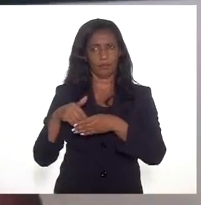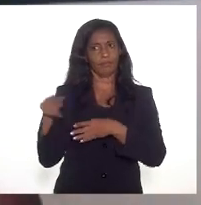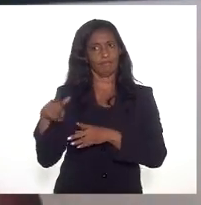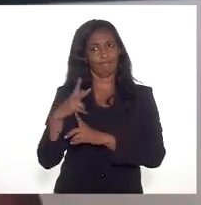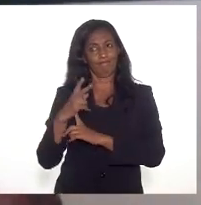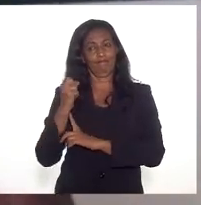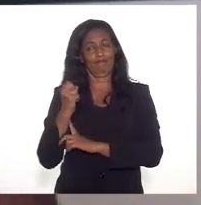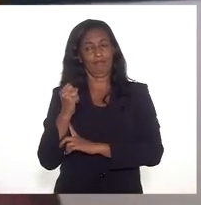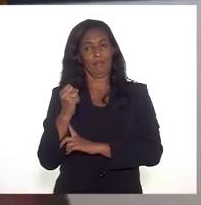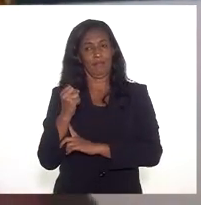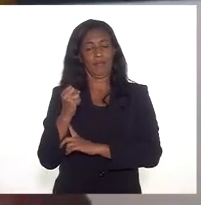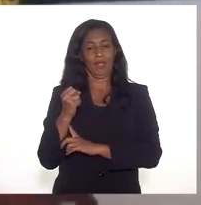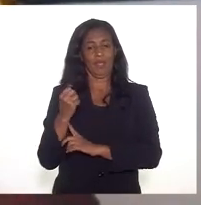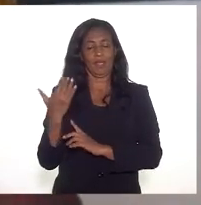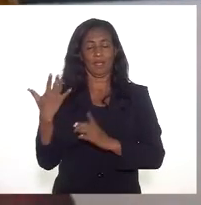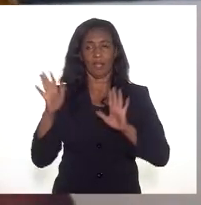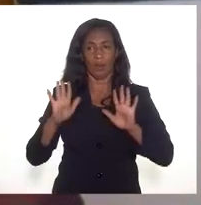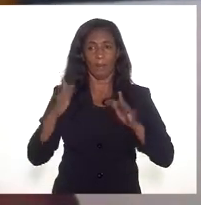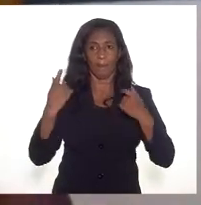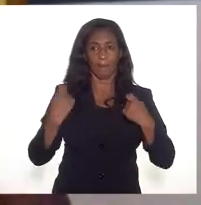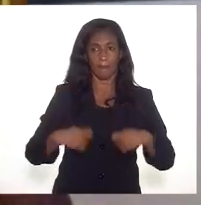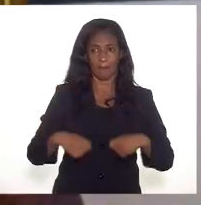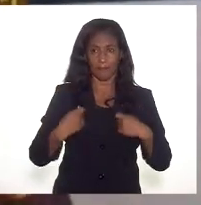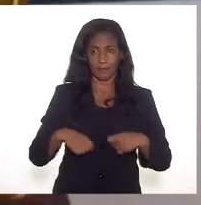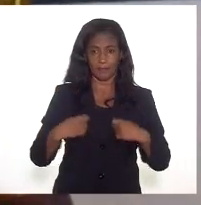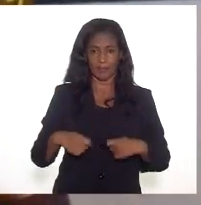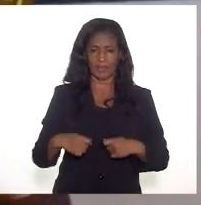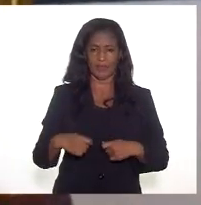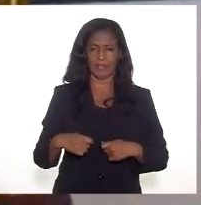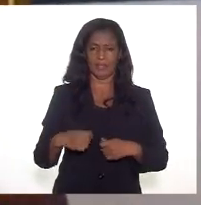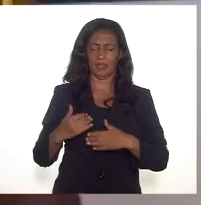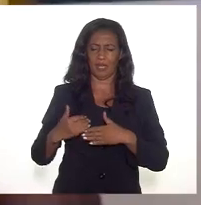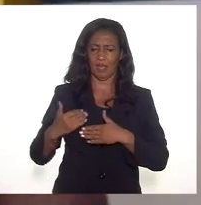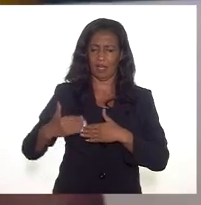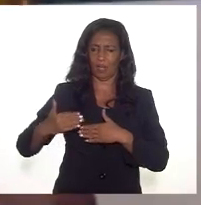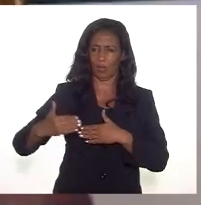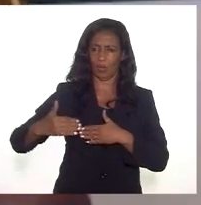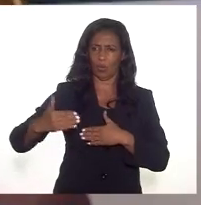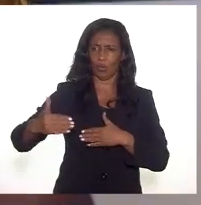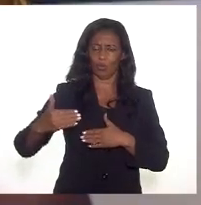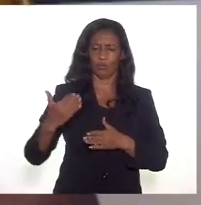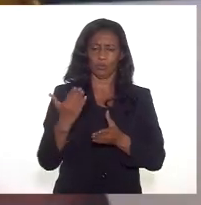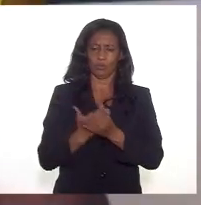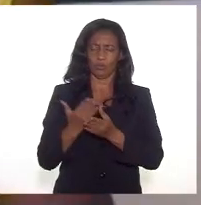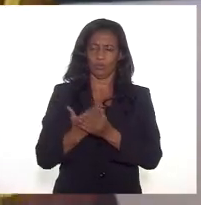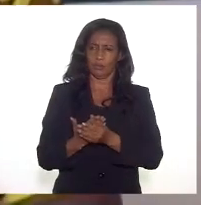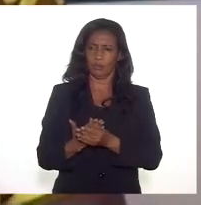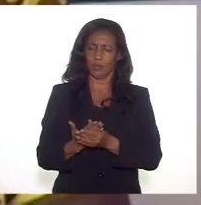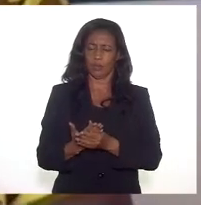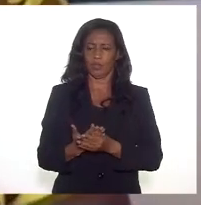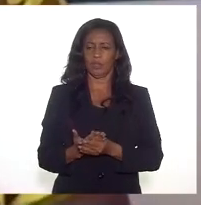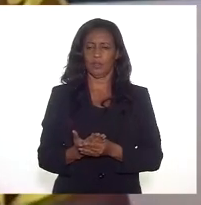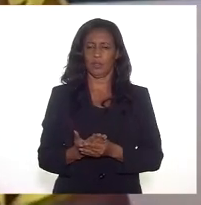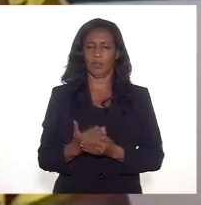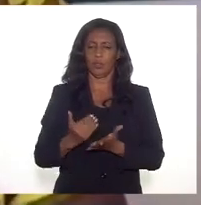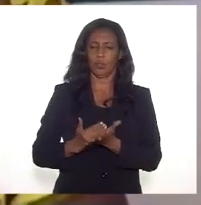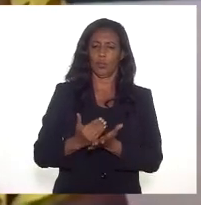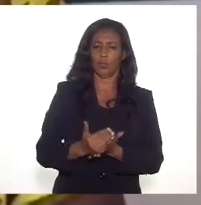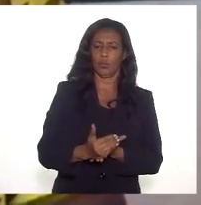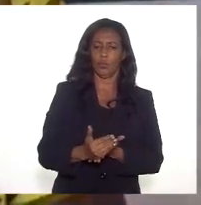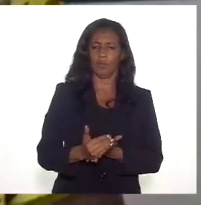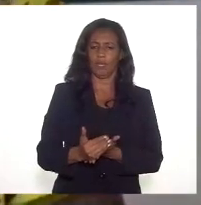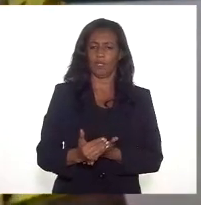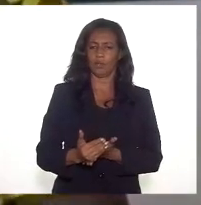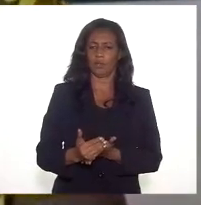que... e a LERJ, né, fez muito bem esse papel ao longo de todo o processo de legitimidade. No início, a gente teve